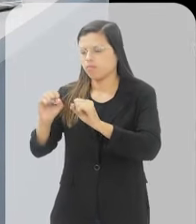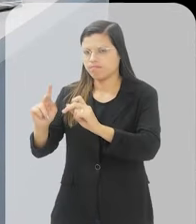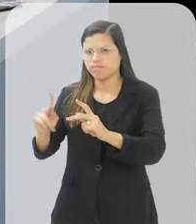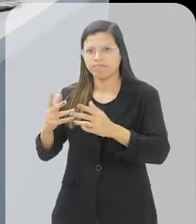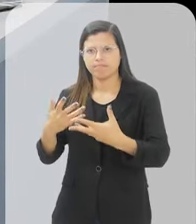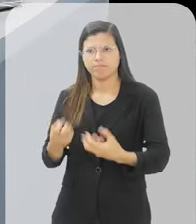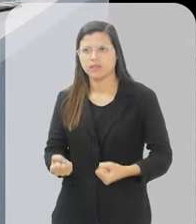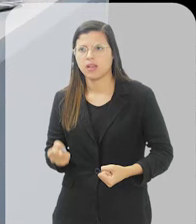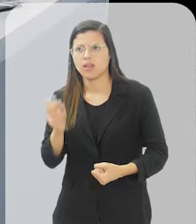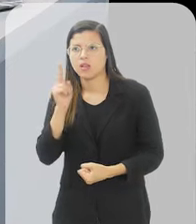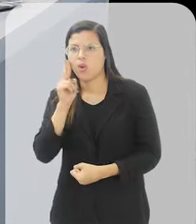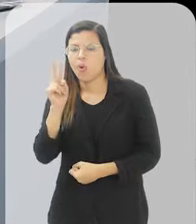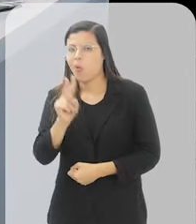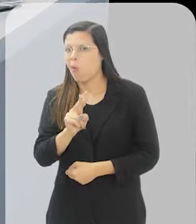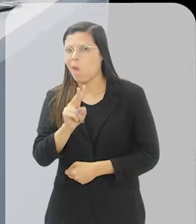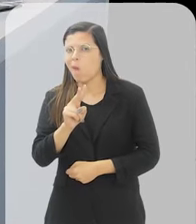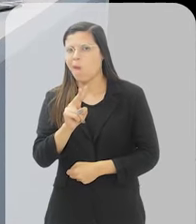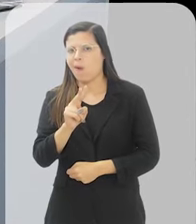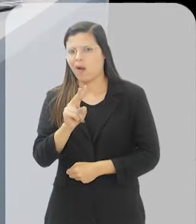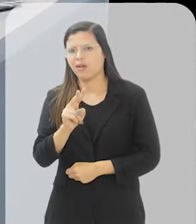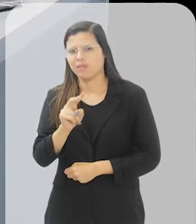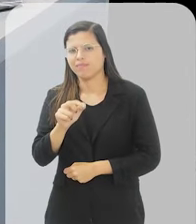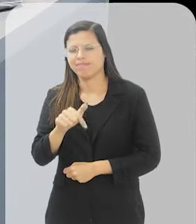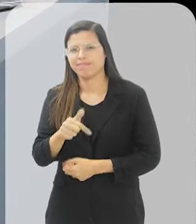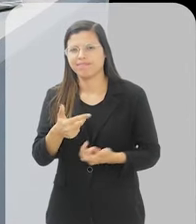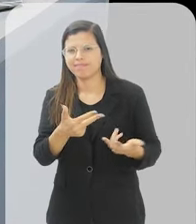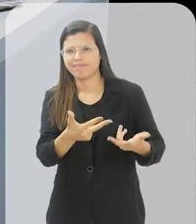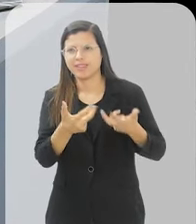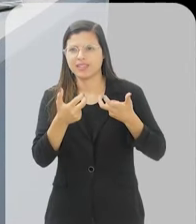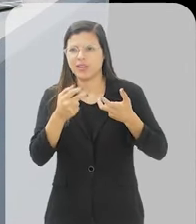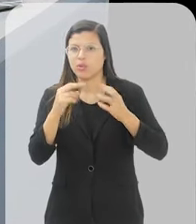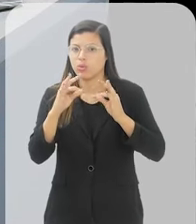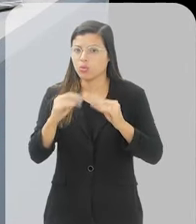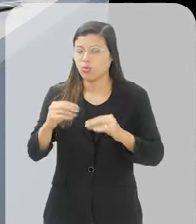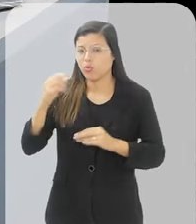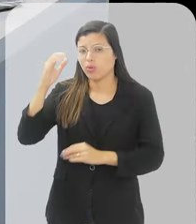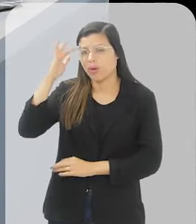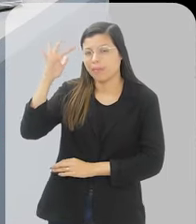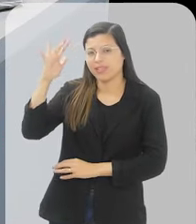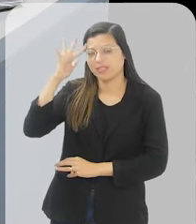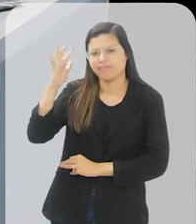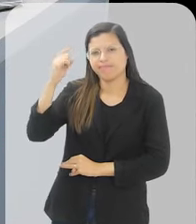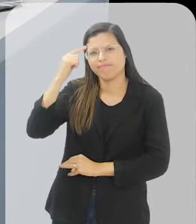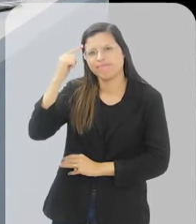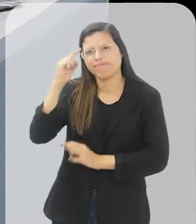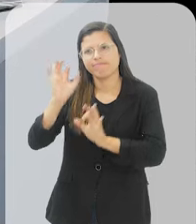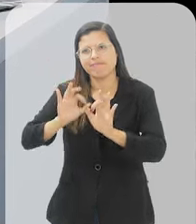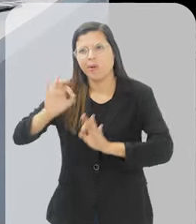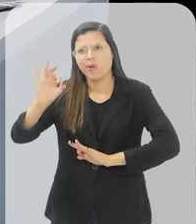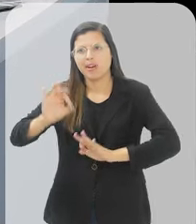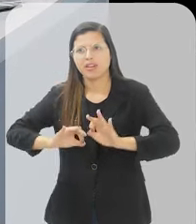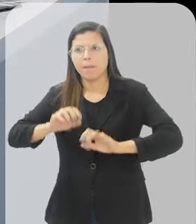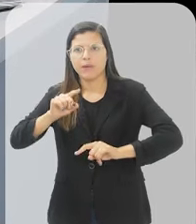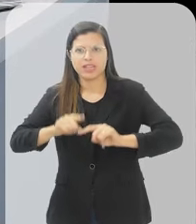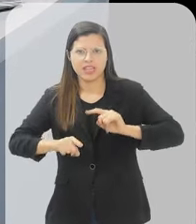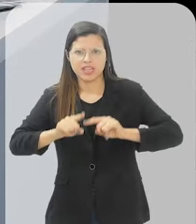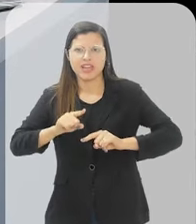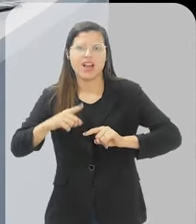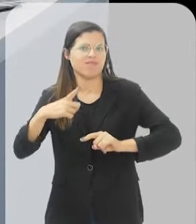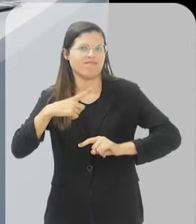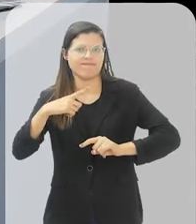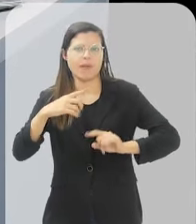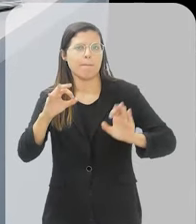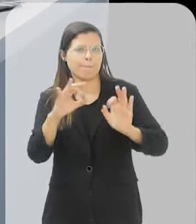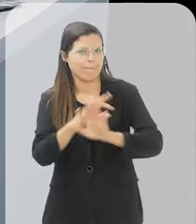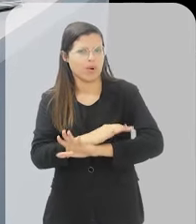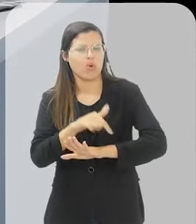E aí eu olho para a fantasia e vejo que tudo que eu idealizei, tudo que eu pensei, todo o material que eu Tá pensei, ali.